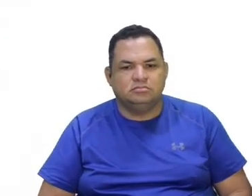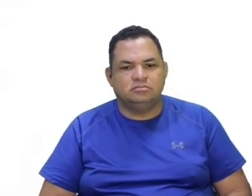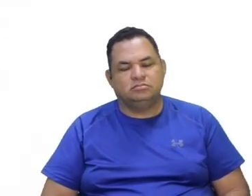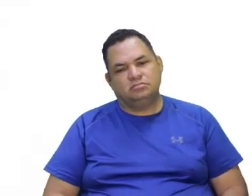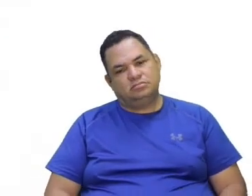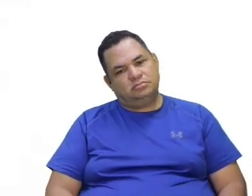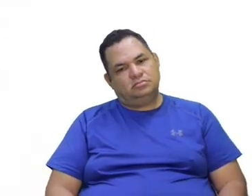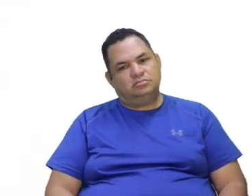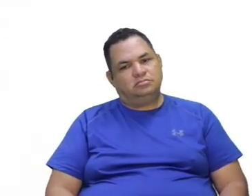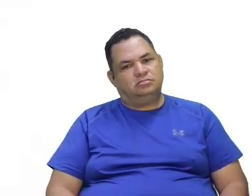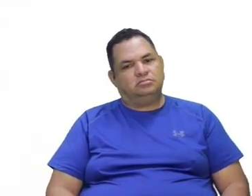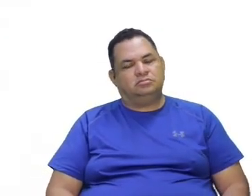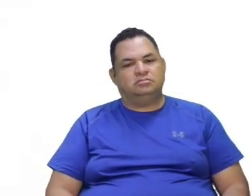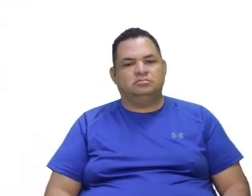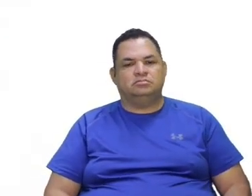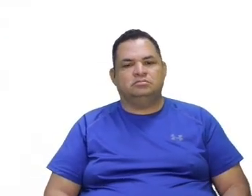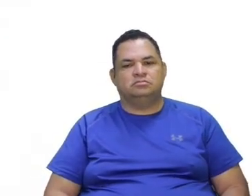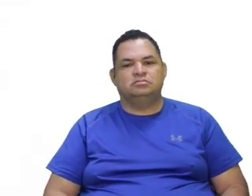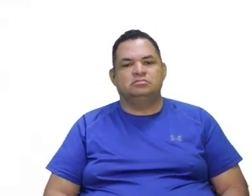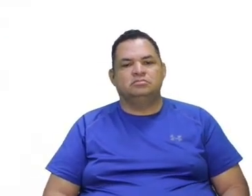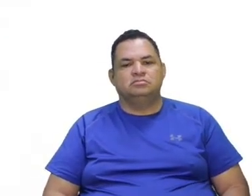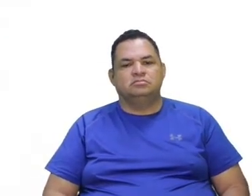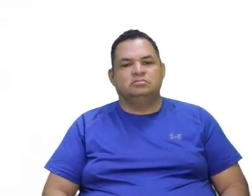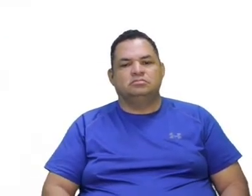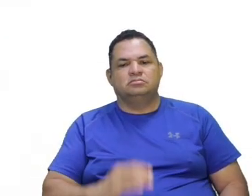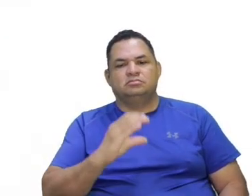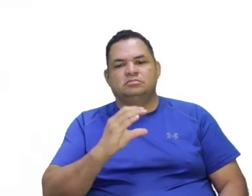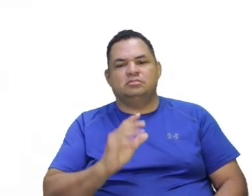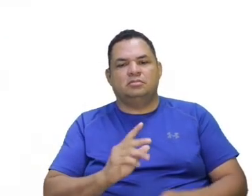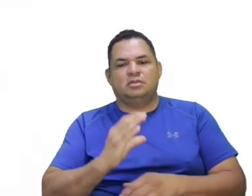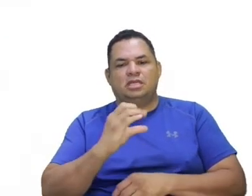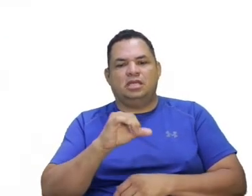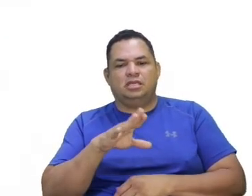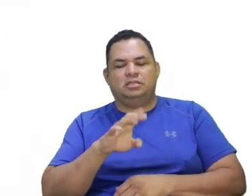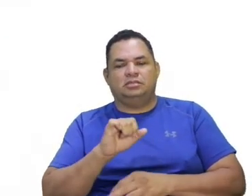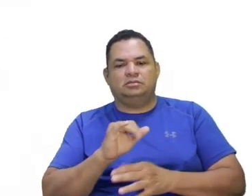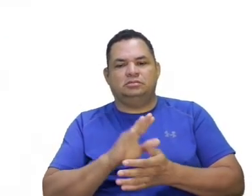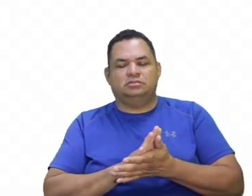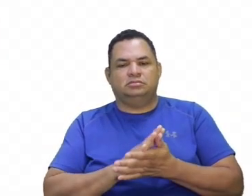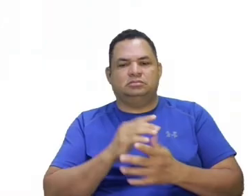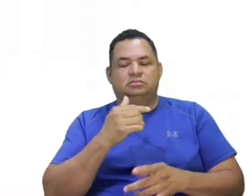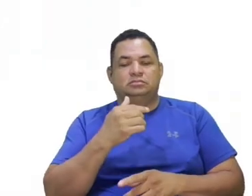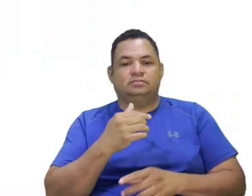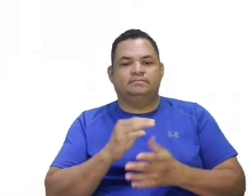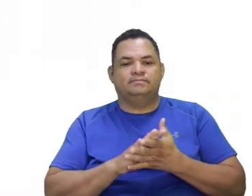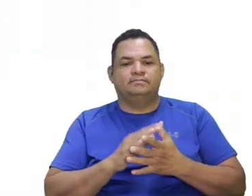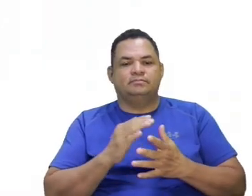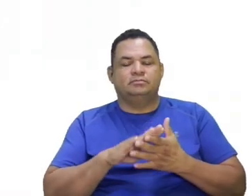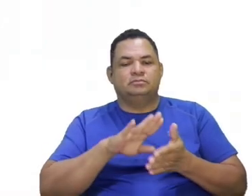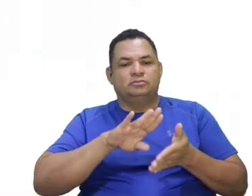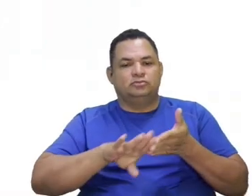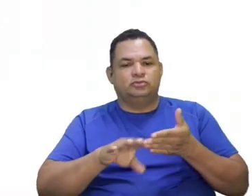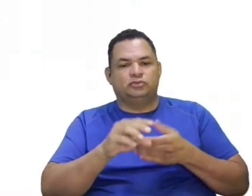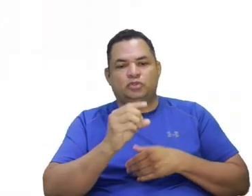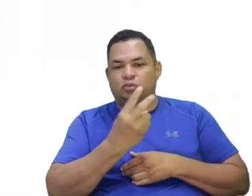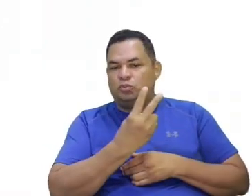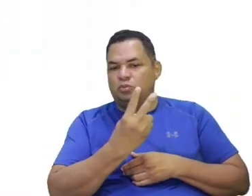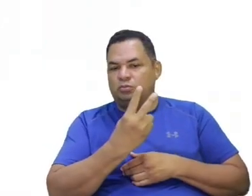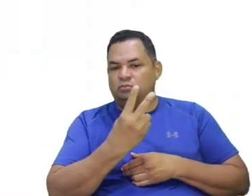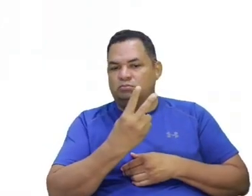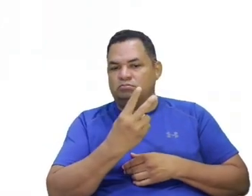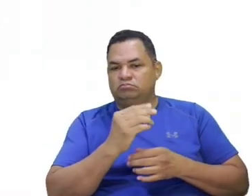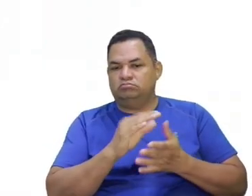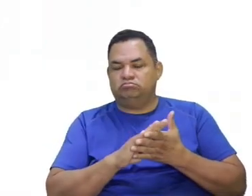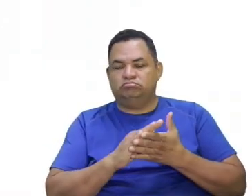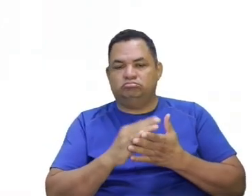cátion aí, ele terá que perder mais 1, porque o total é de carga 3+. Se eu retiro só esses 2, ele vai